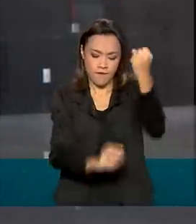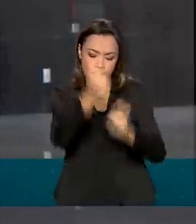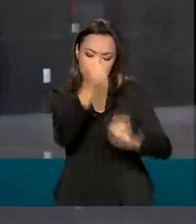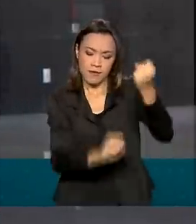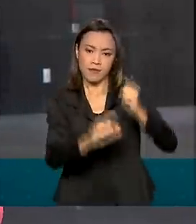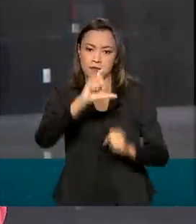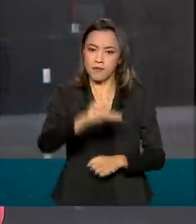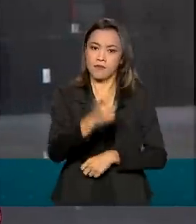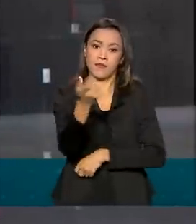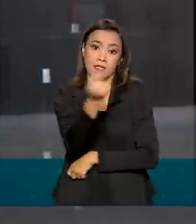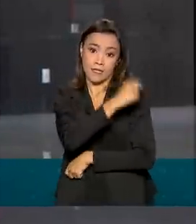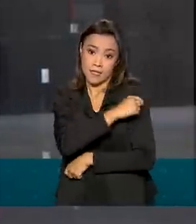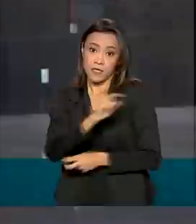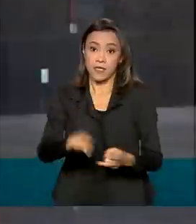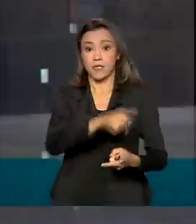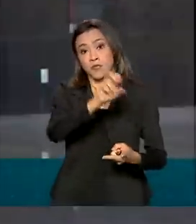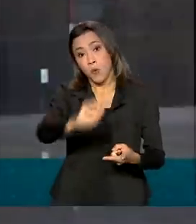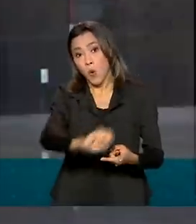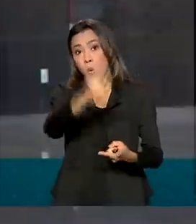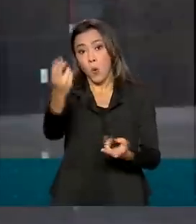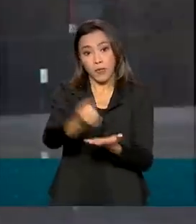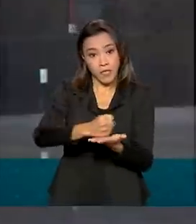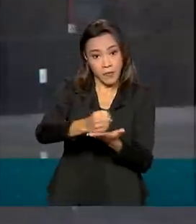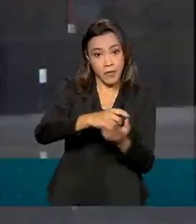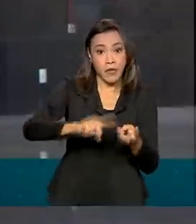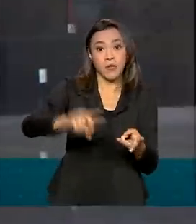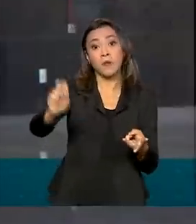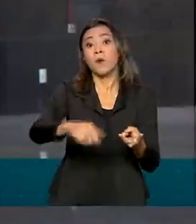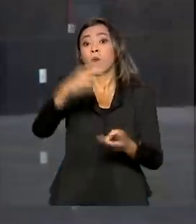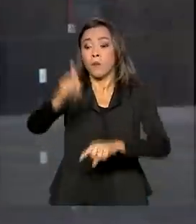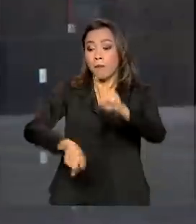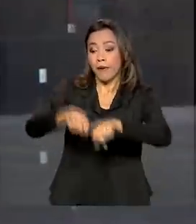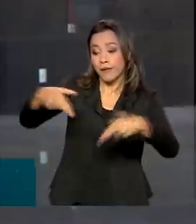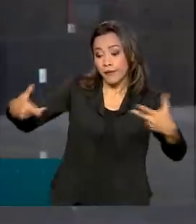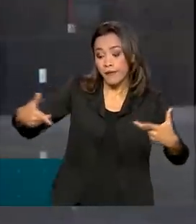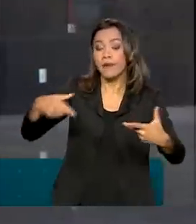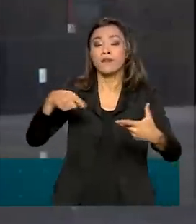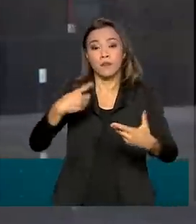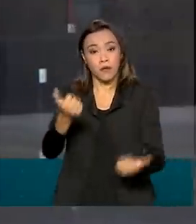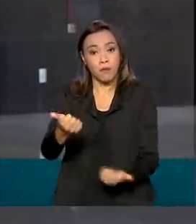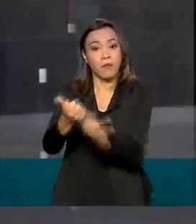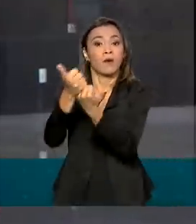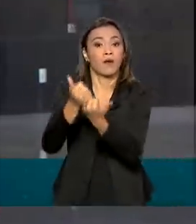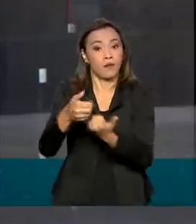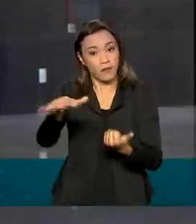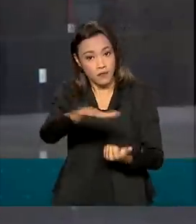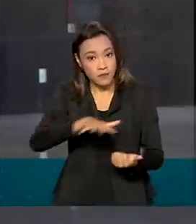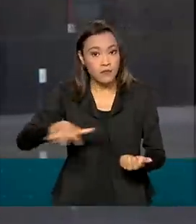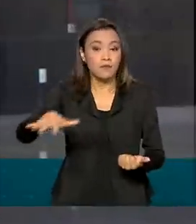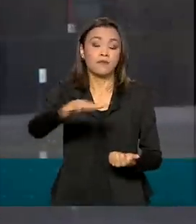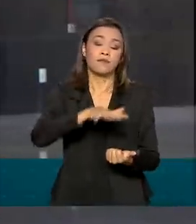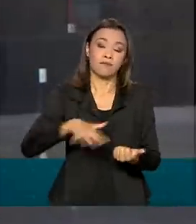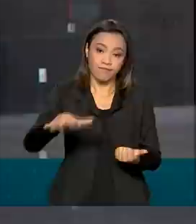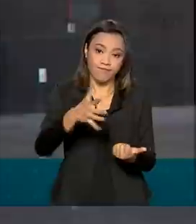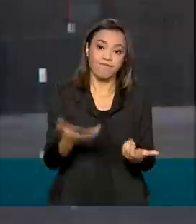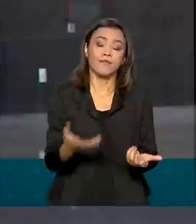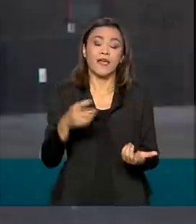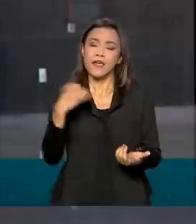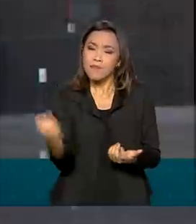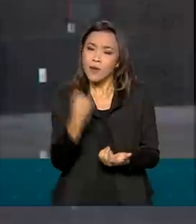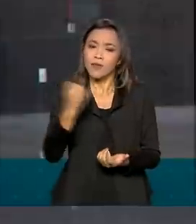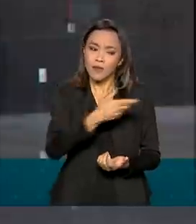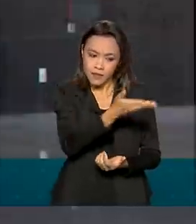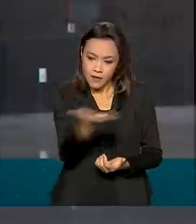de vacinas, ou os medicamentos ou equipamentos para o tratamento da doença. E por isso é tão importante que esses trabalhadores